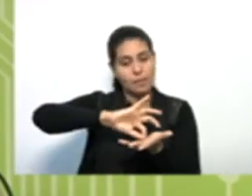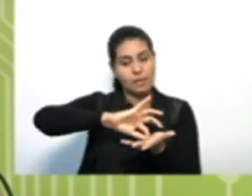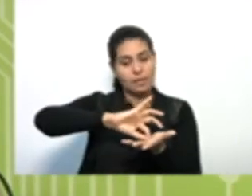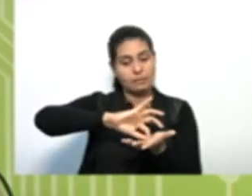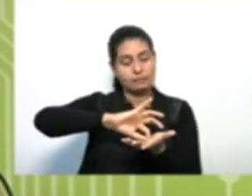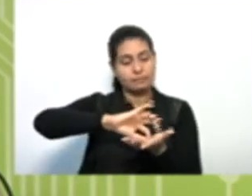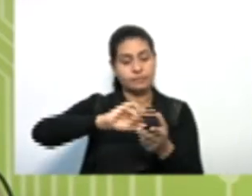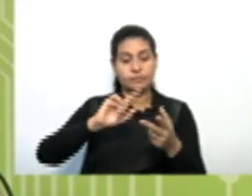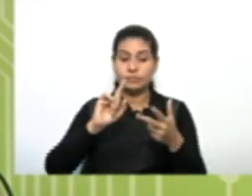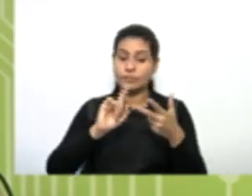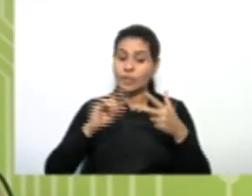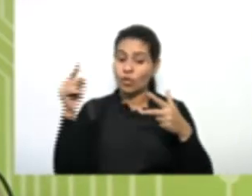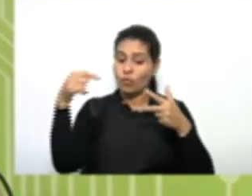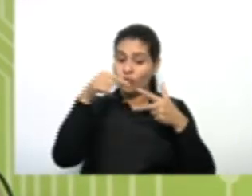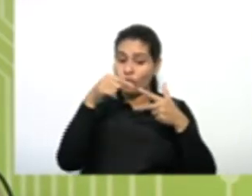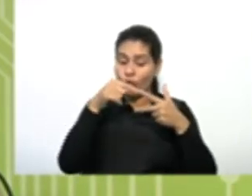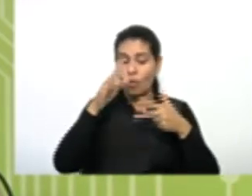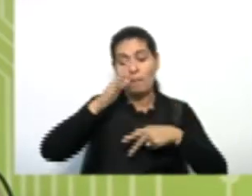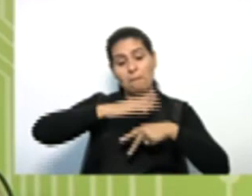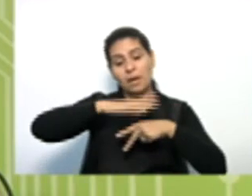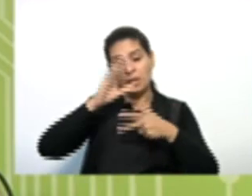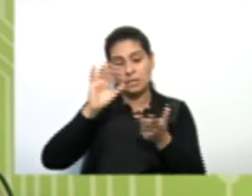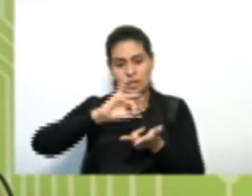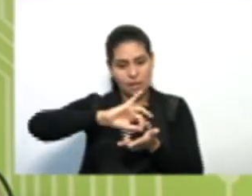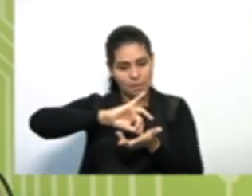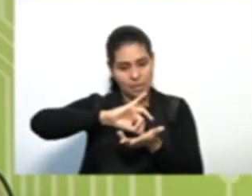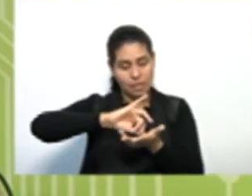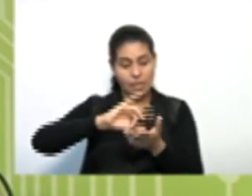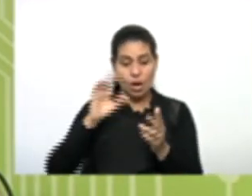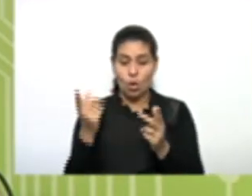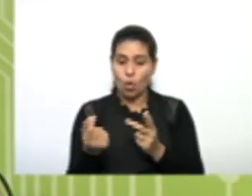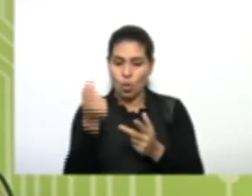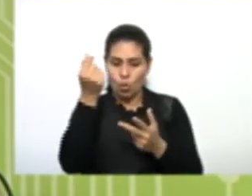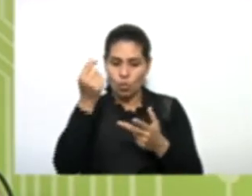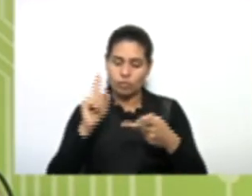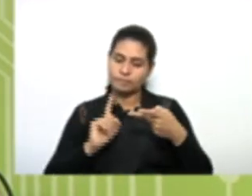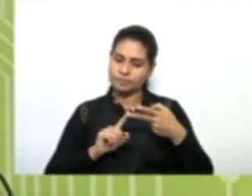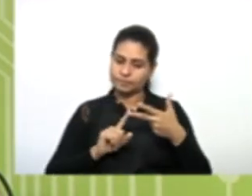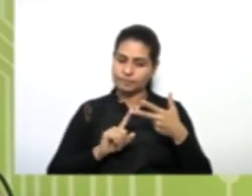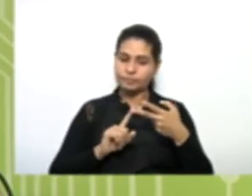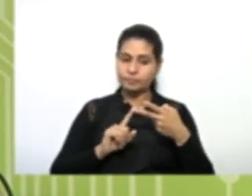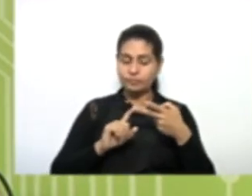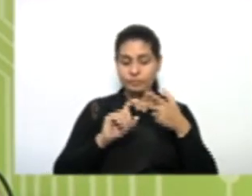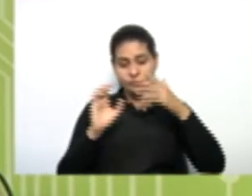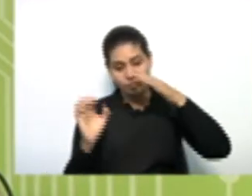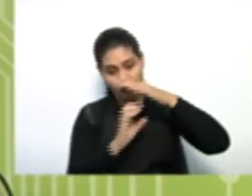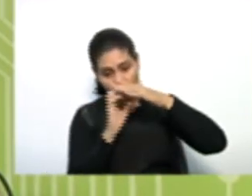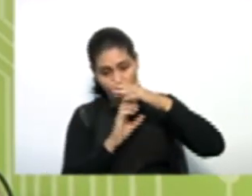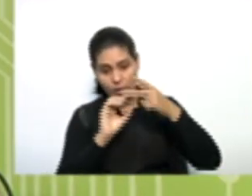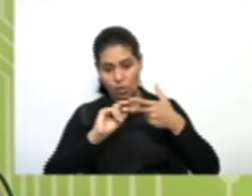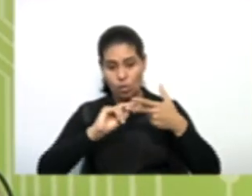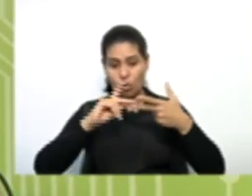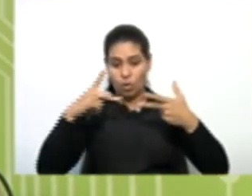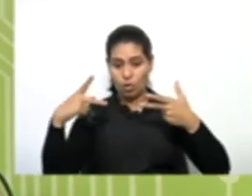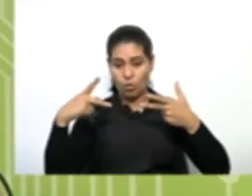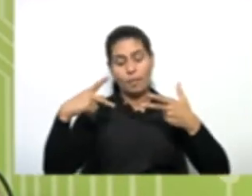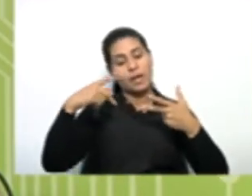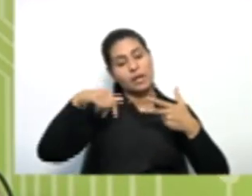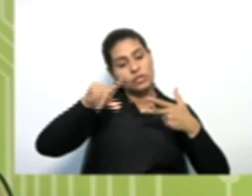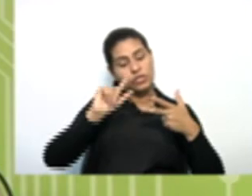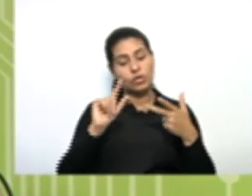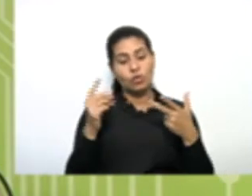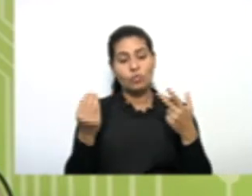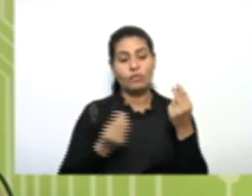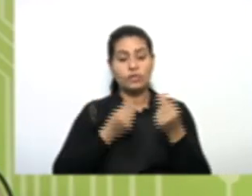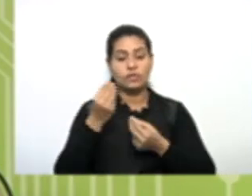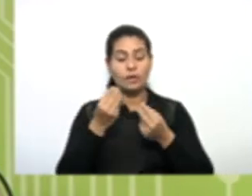capitalista, e é o foco da empresa capitalista. E o outro, quando a gente fala nas empresas cooperativas, a gente está falando como